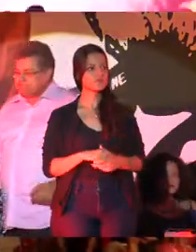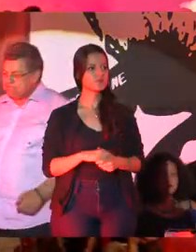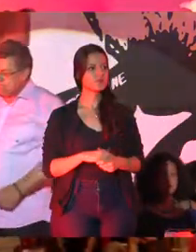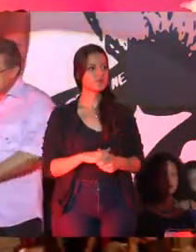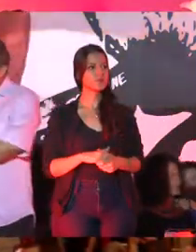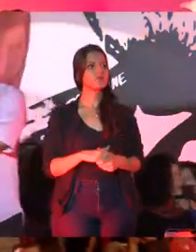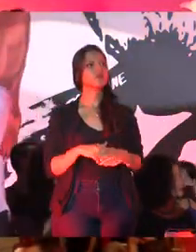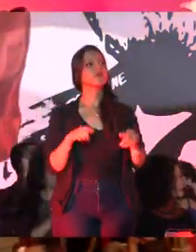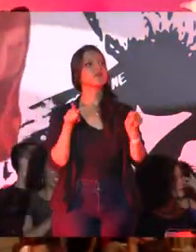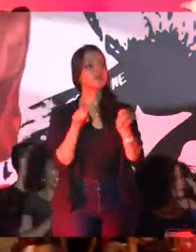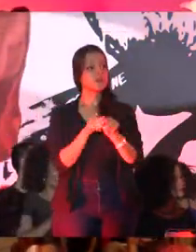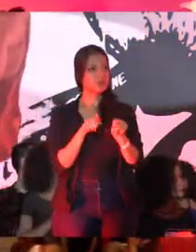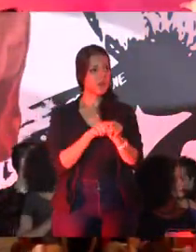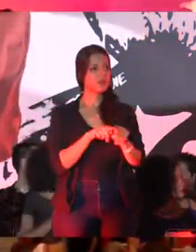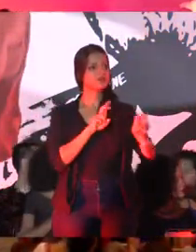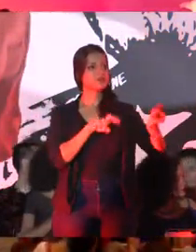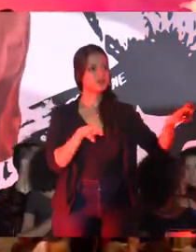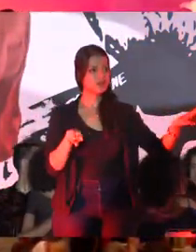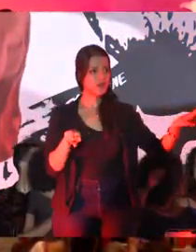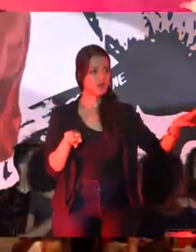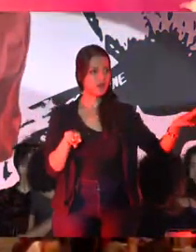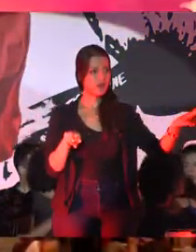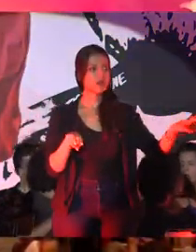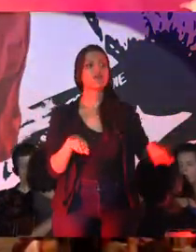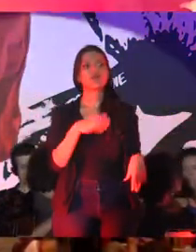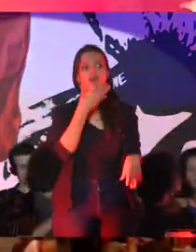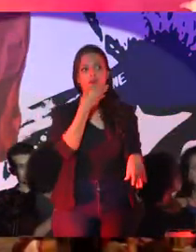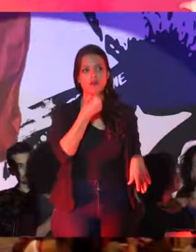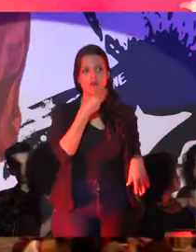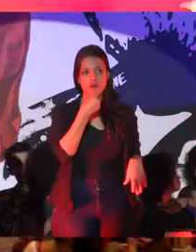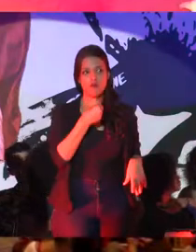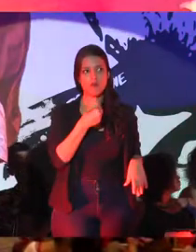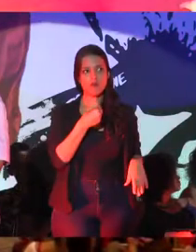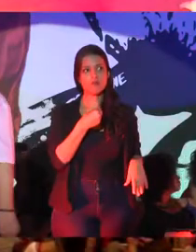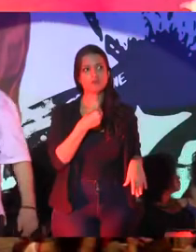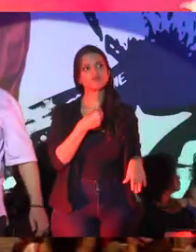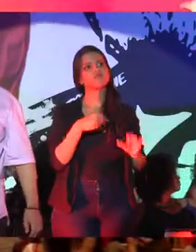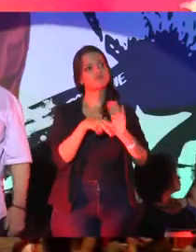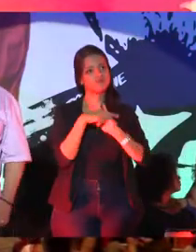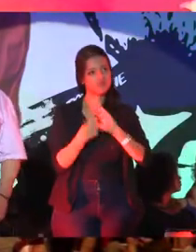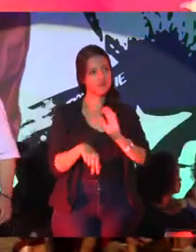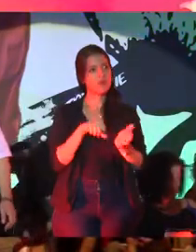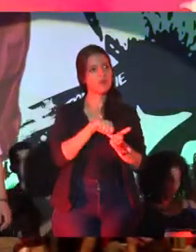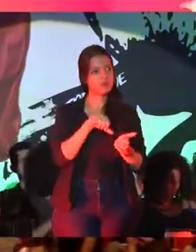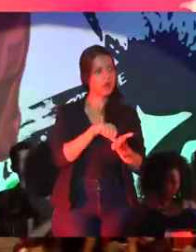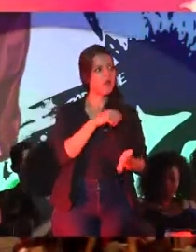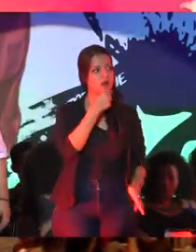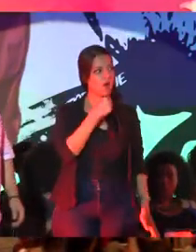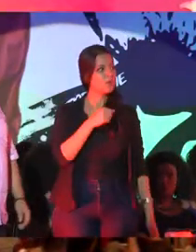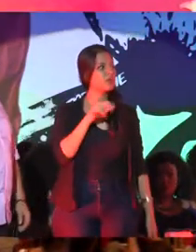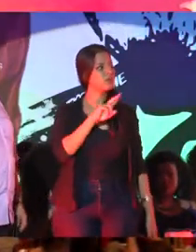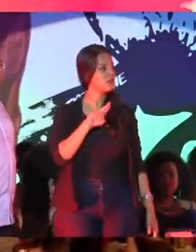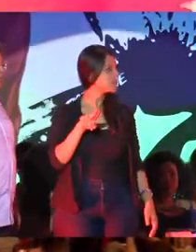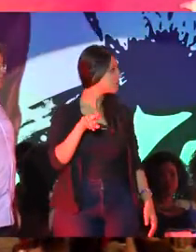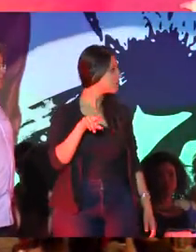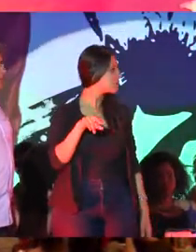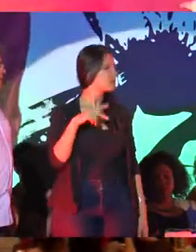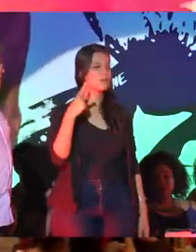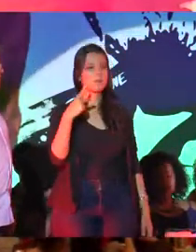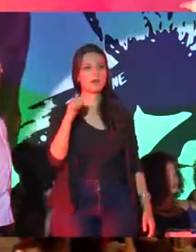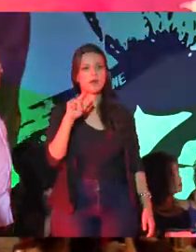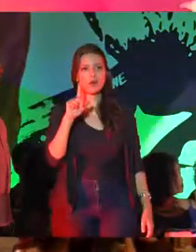Convidar também para compor nosso palco aqui, presidente do PT da capital, nosso companheiro Paulo Fiorillo.